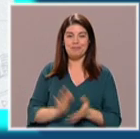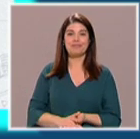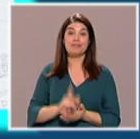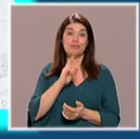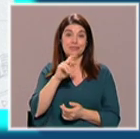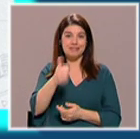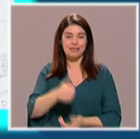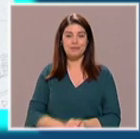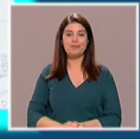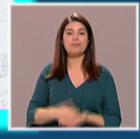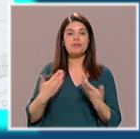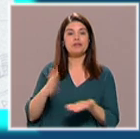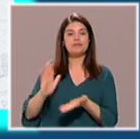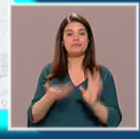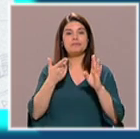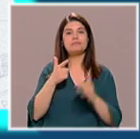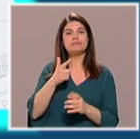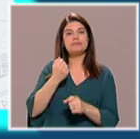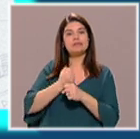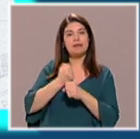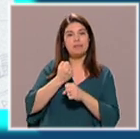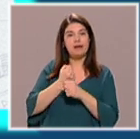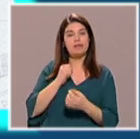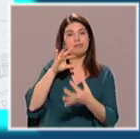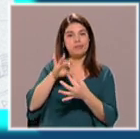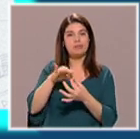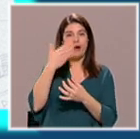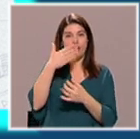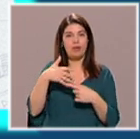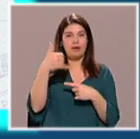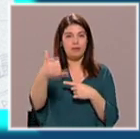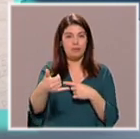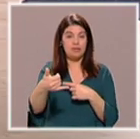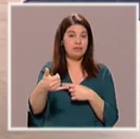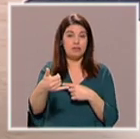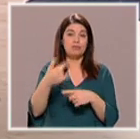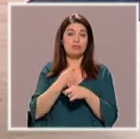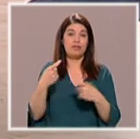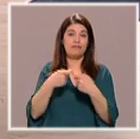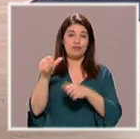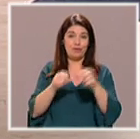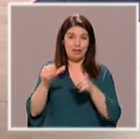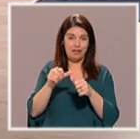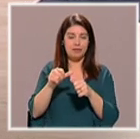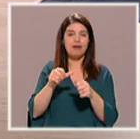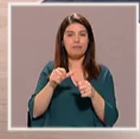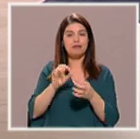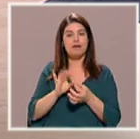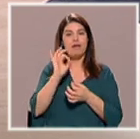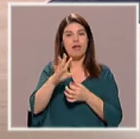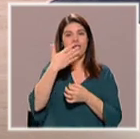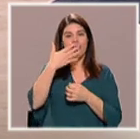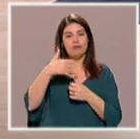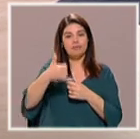desafio da próxima, não será da próxima aula, uma vez que a próxima aula é para a Fisicoquímica, será só depois na